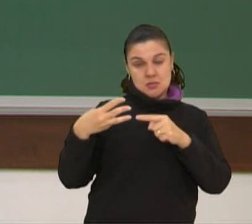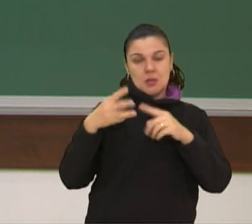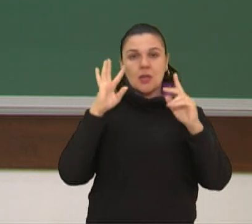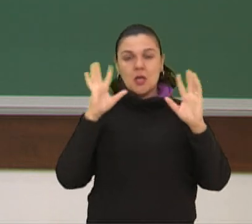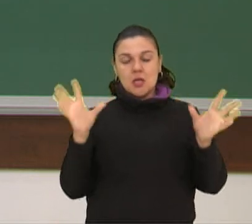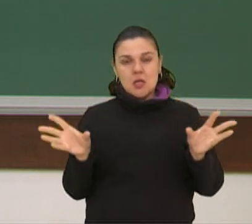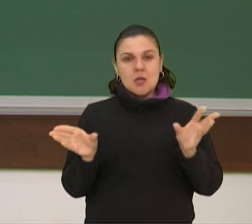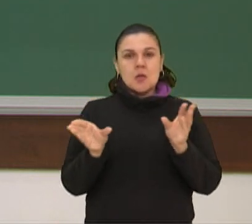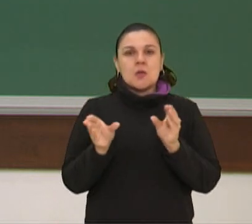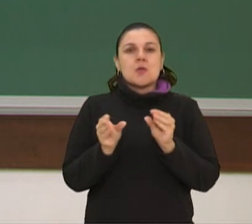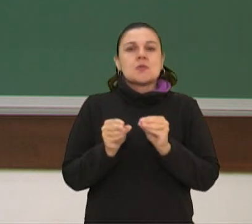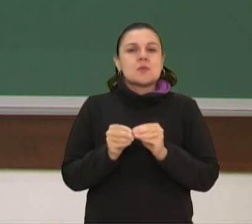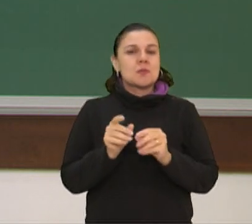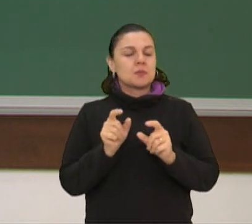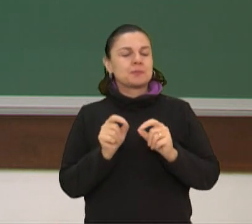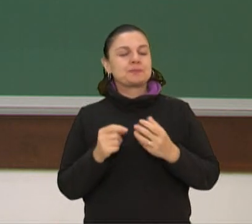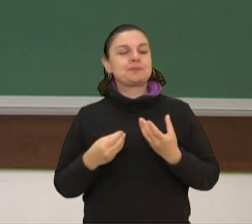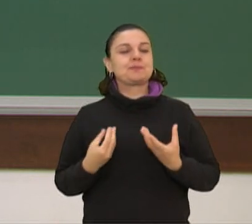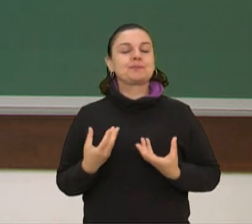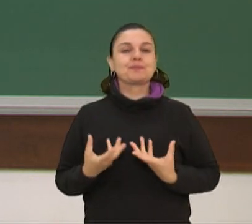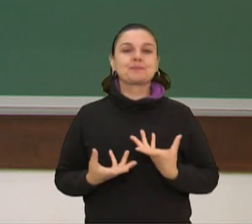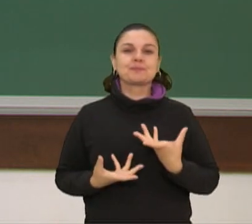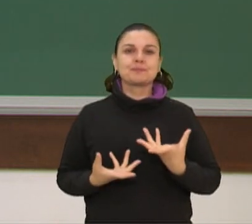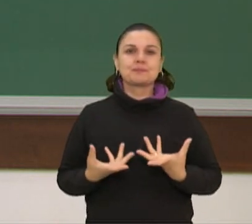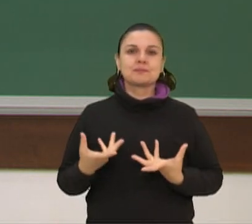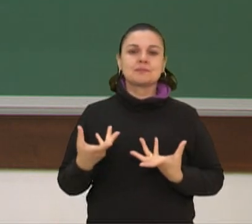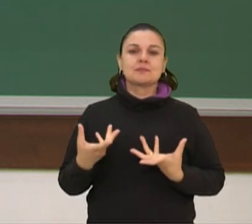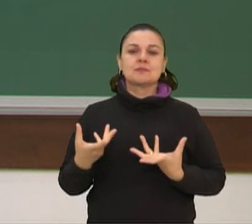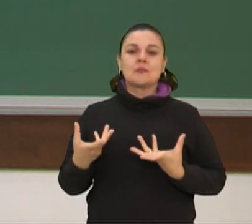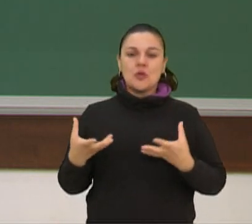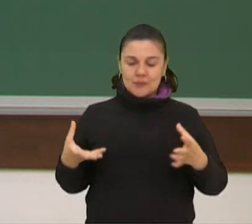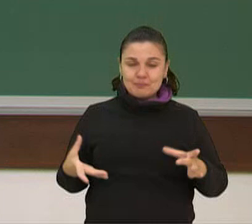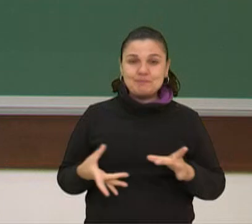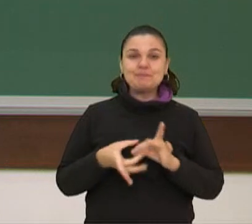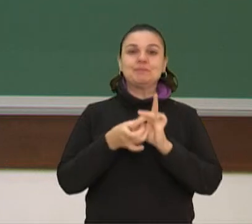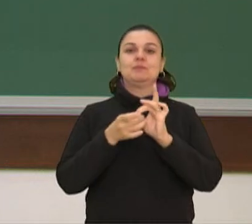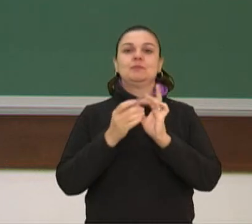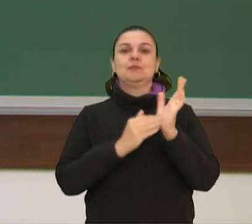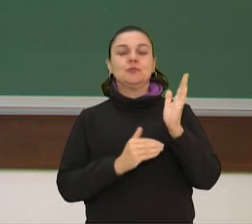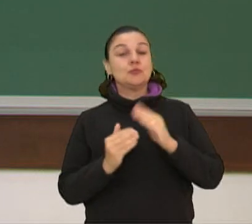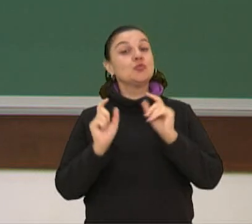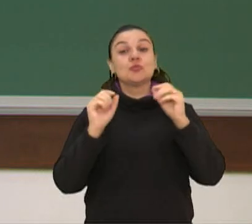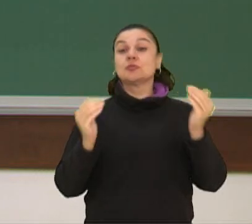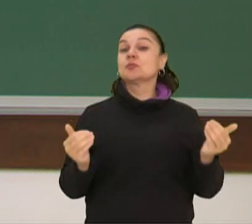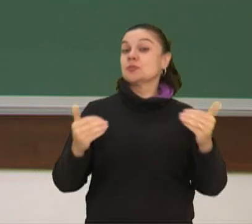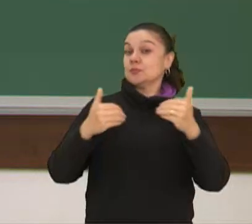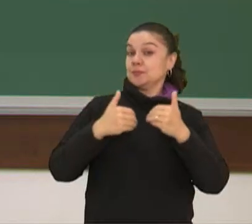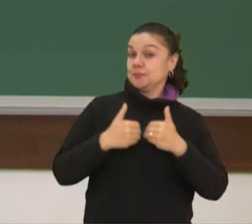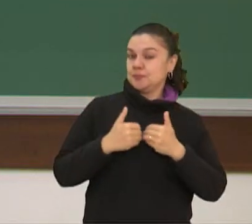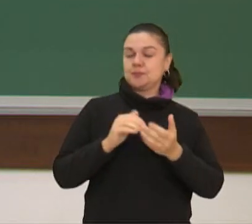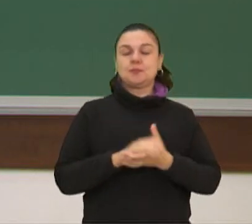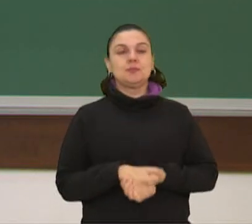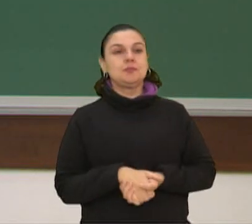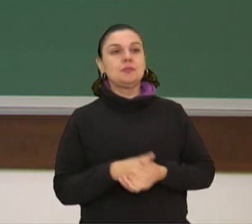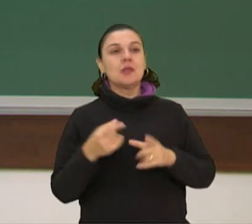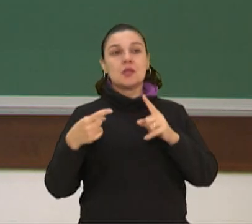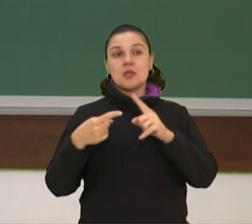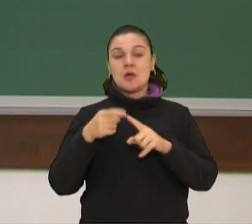Imperturbabilidade, domínio das paixões e aceitação do destino. Vamos entender um pouco